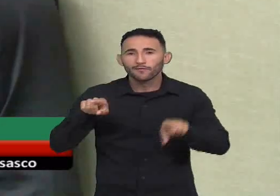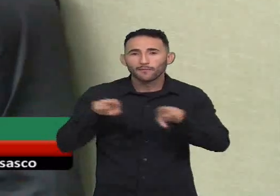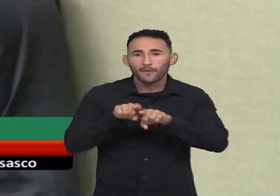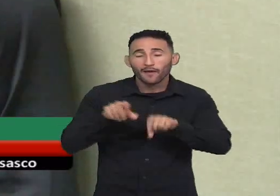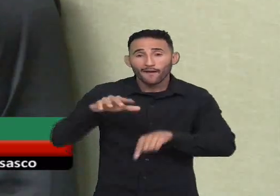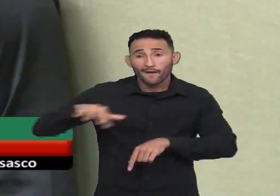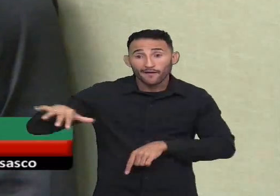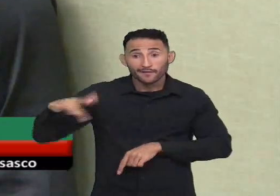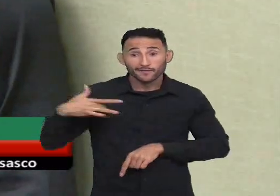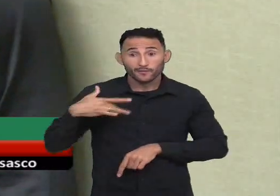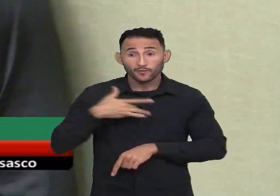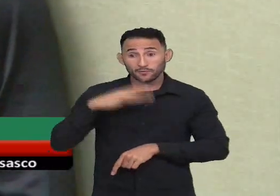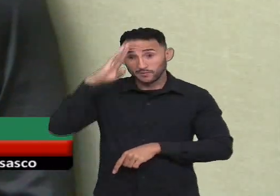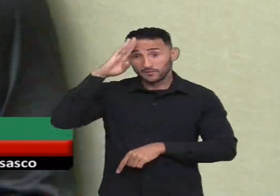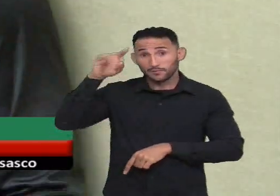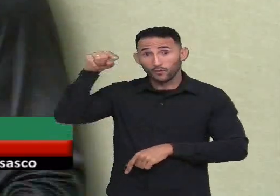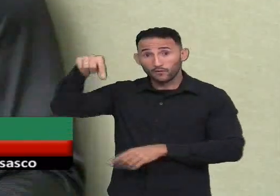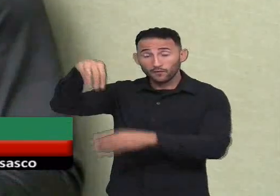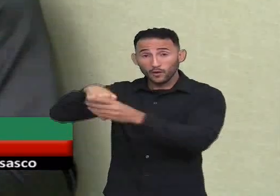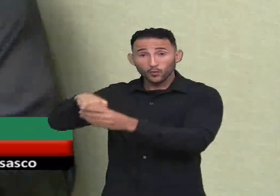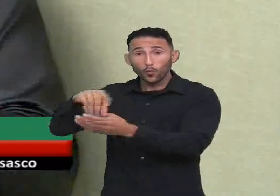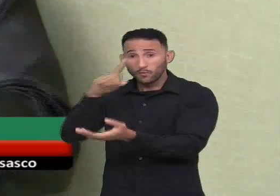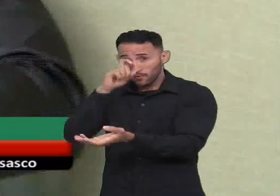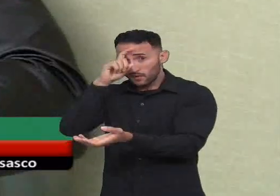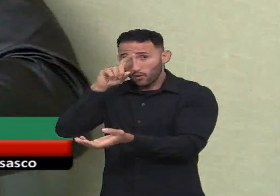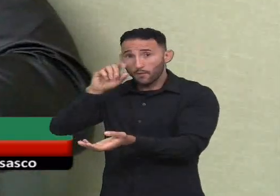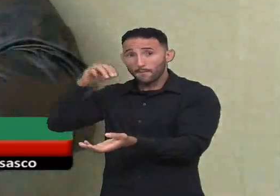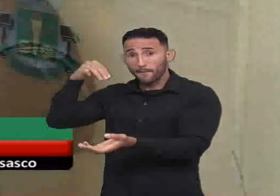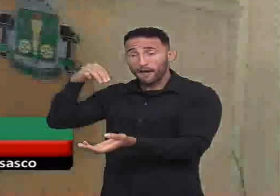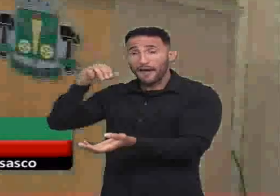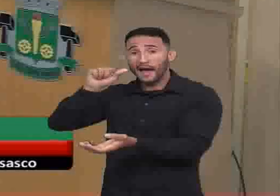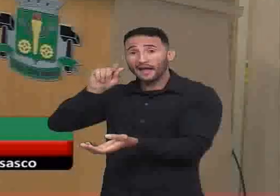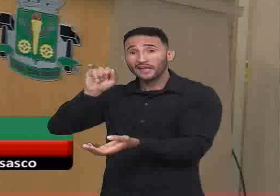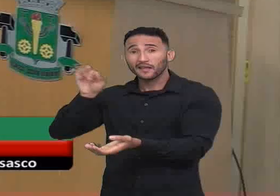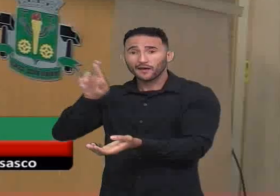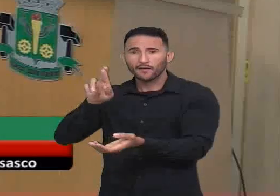saúde, principalmente na maternidade Amadora Aguiar.